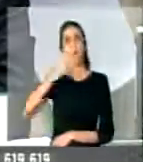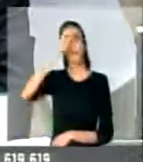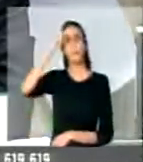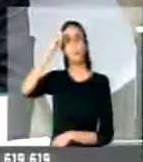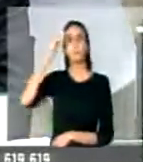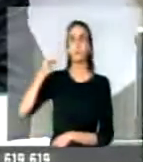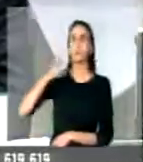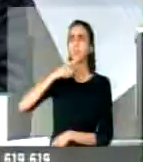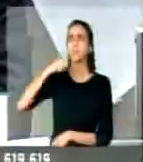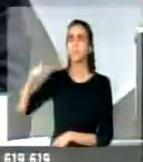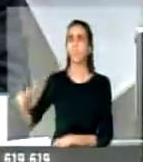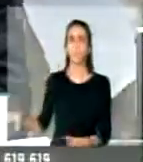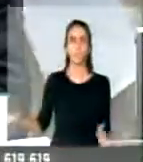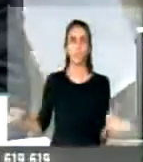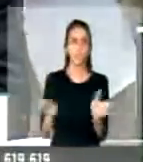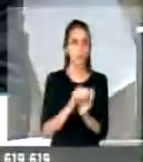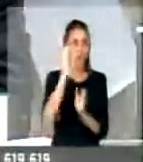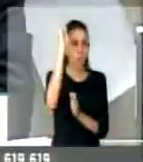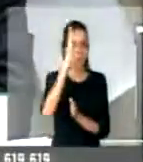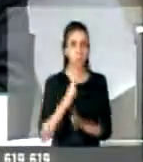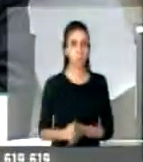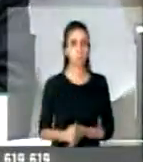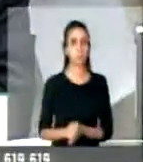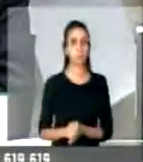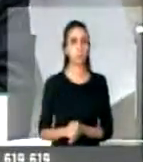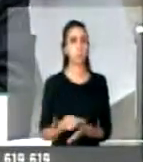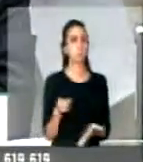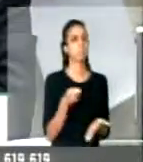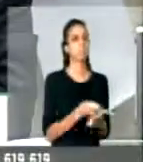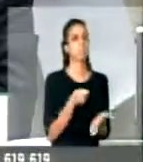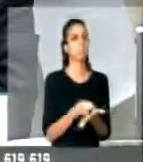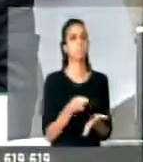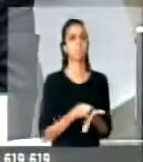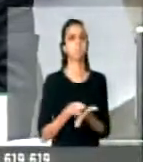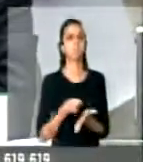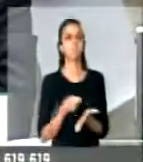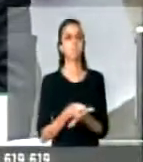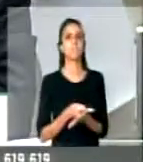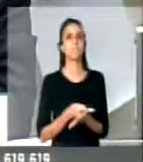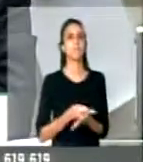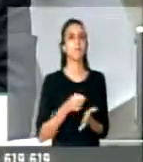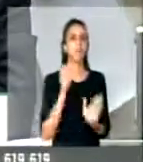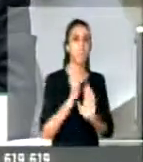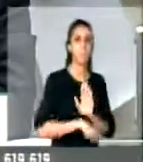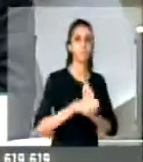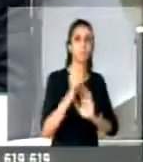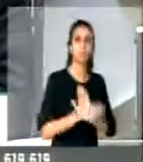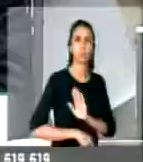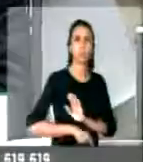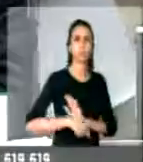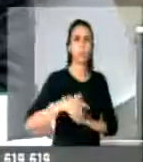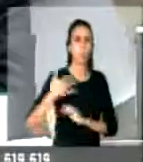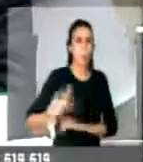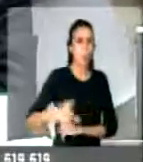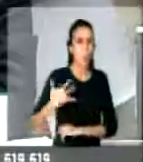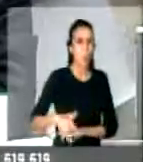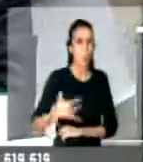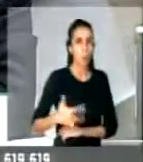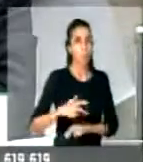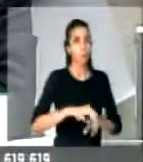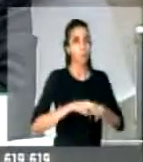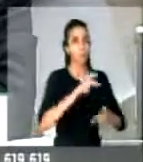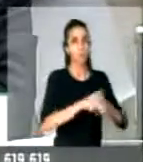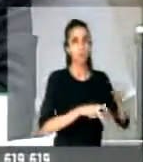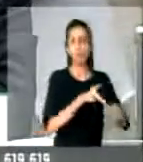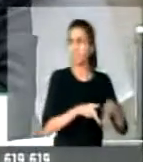tropas napoleônicas, impunha cada vez mais pesados tributos, gerando um clima de verdadeira revolta